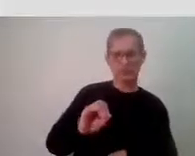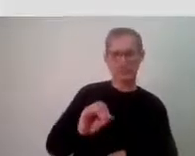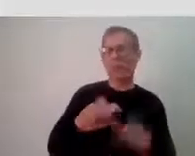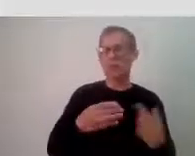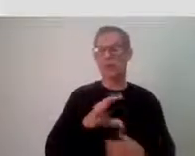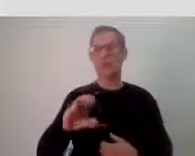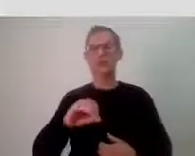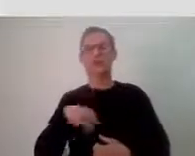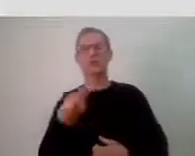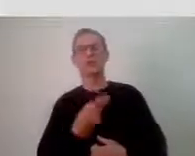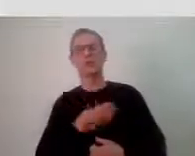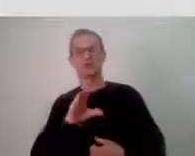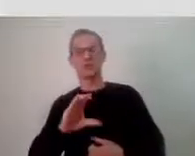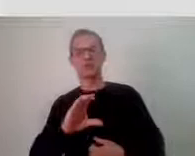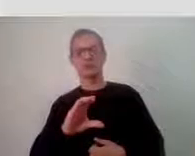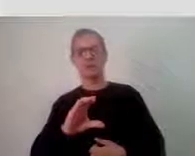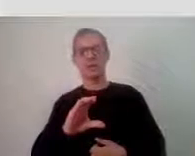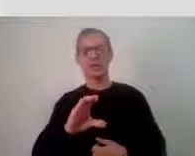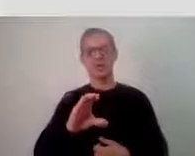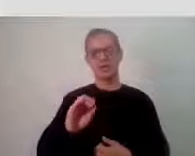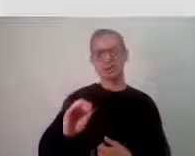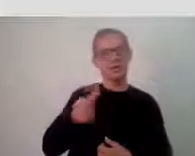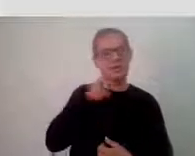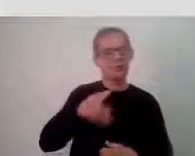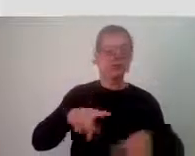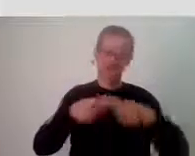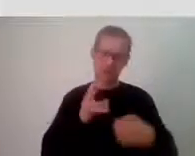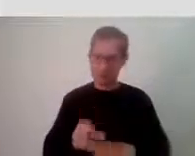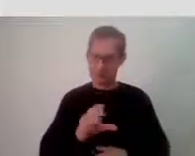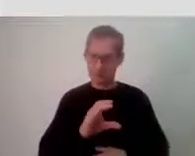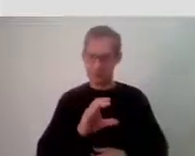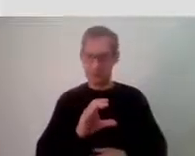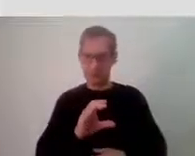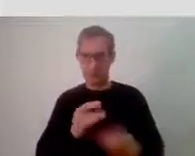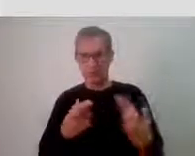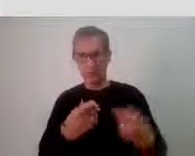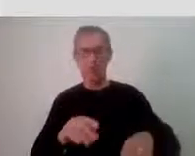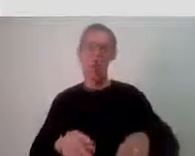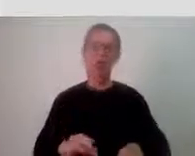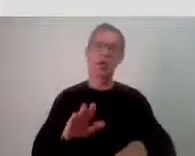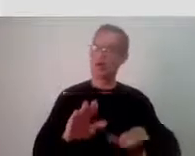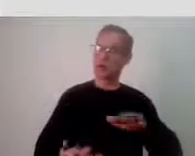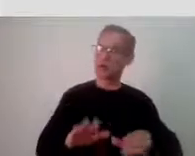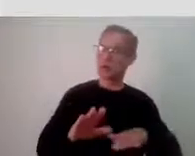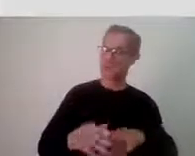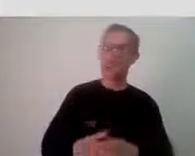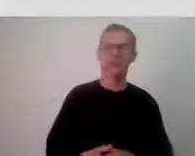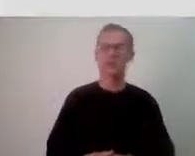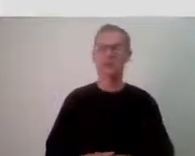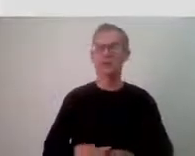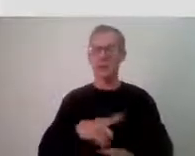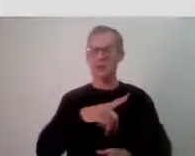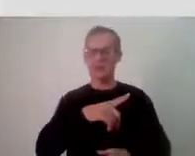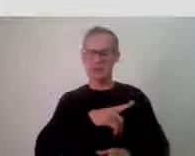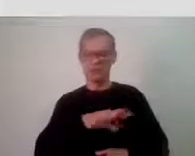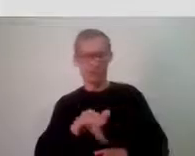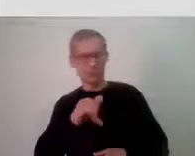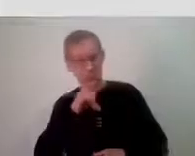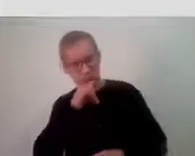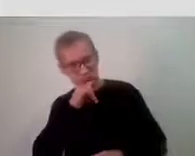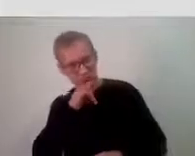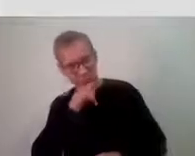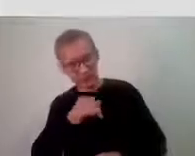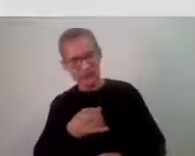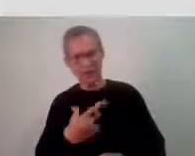isso, o nosso C é zero. Ah, professora, sempre vai ser assim. Não, depende da condição. Ele poderia falar, por exemplo, que